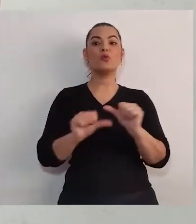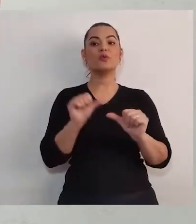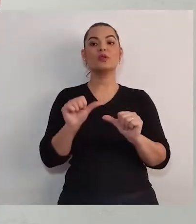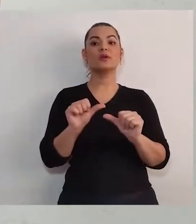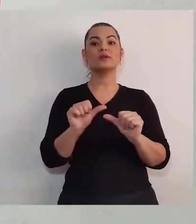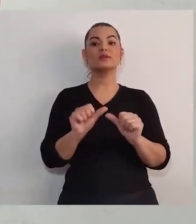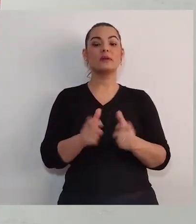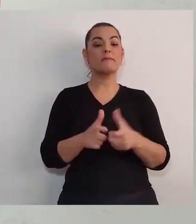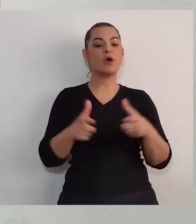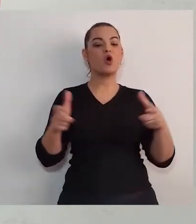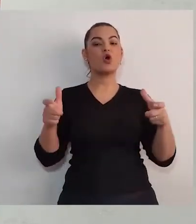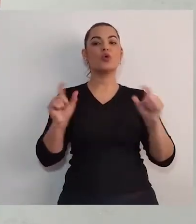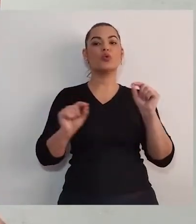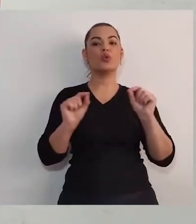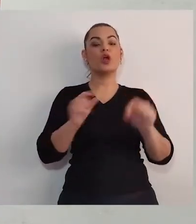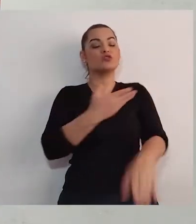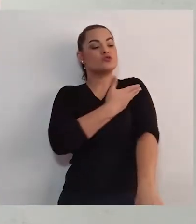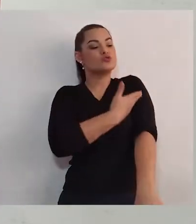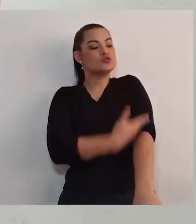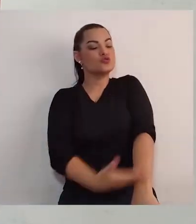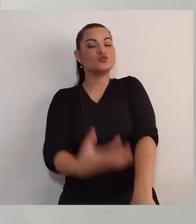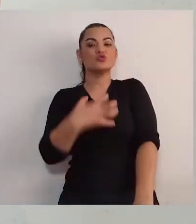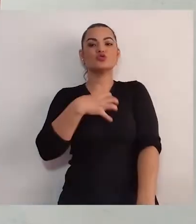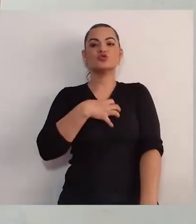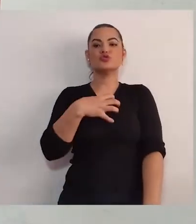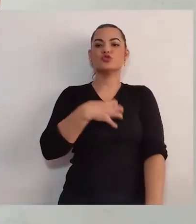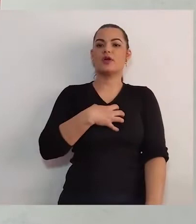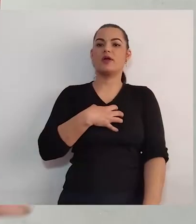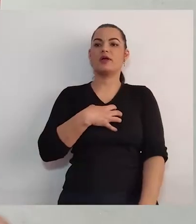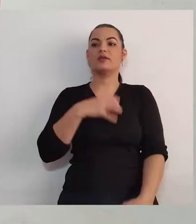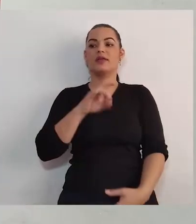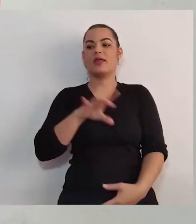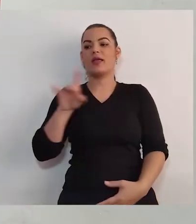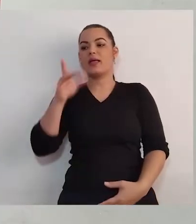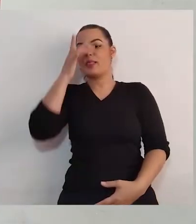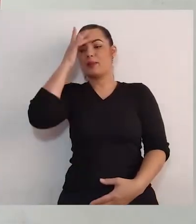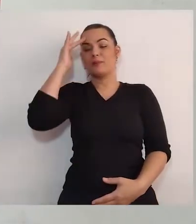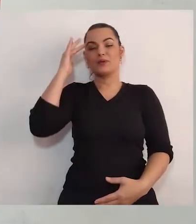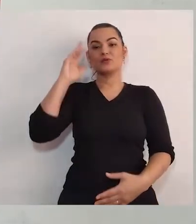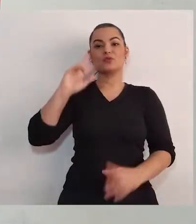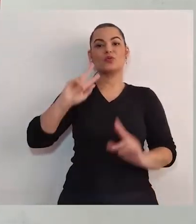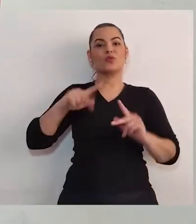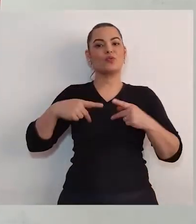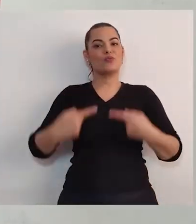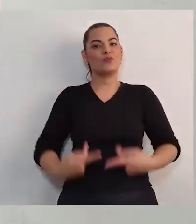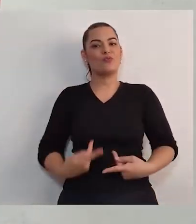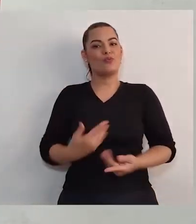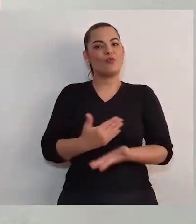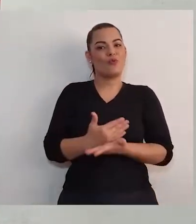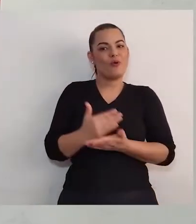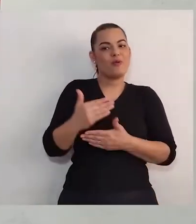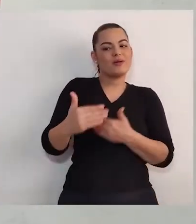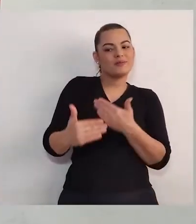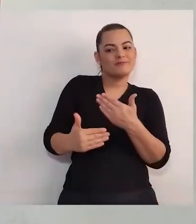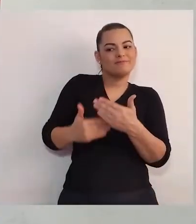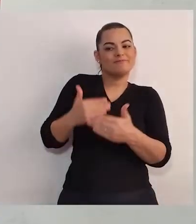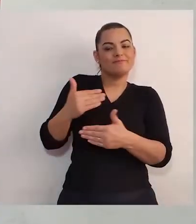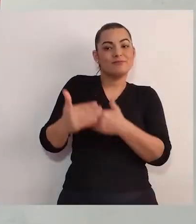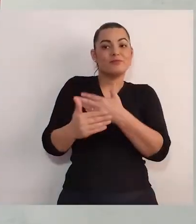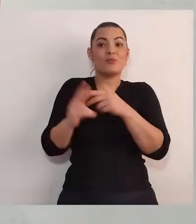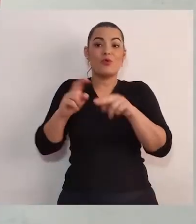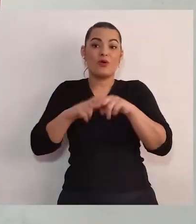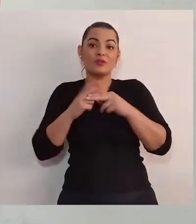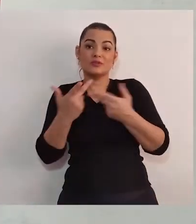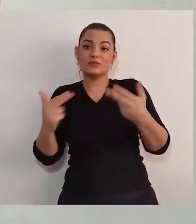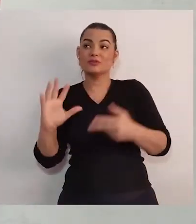dos costumes, do estilo de vida que as pessoas passam a desenvolver com tudo que vai